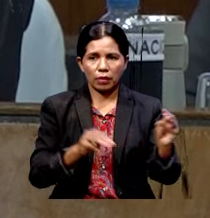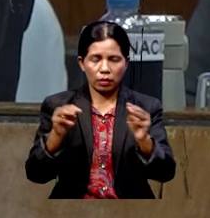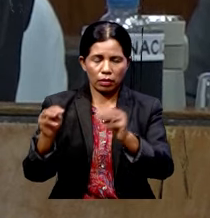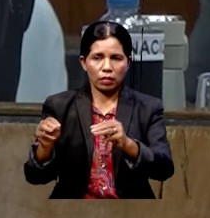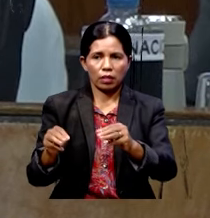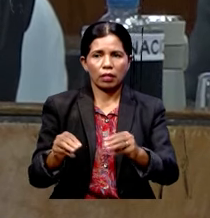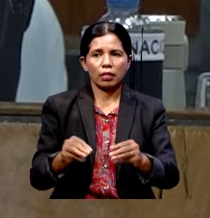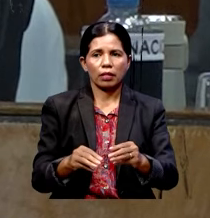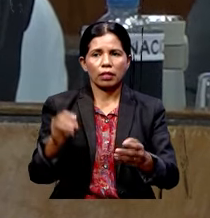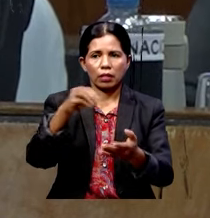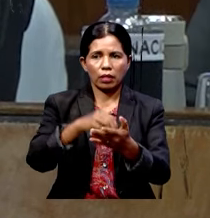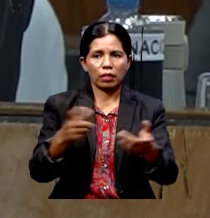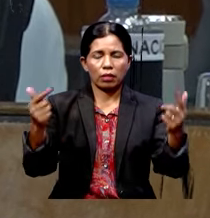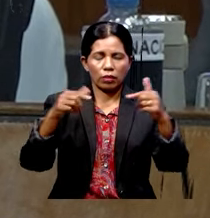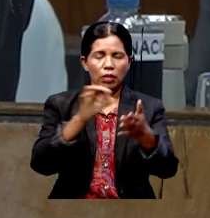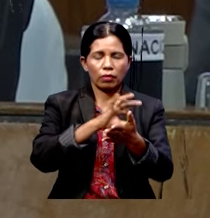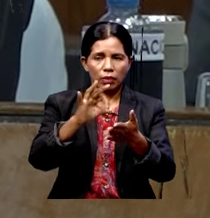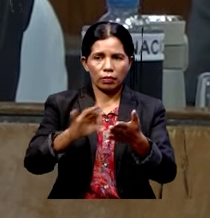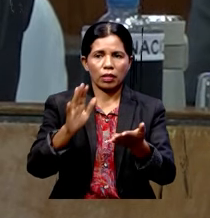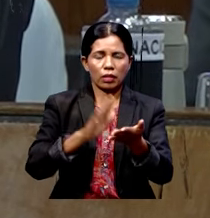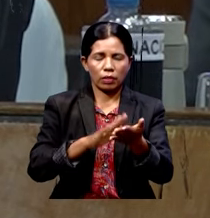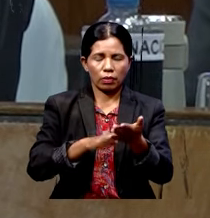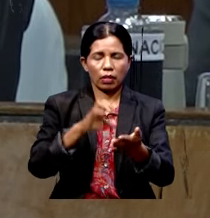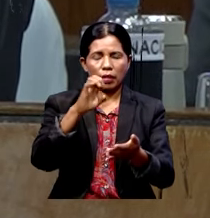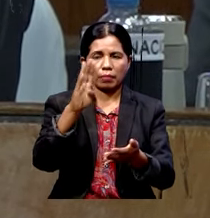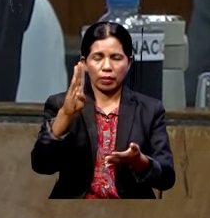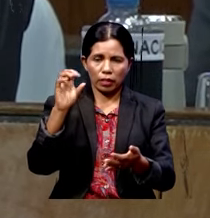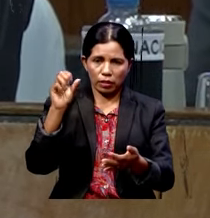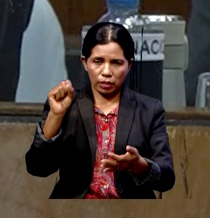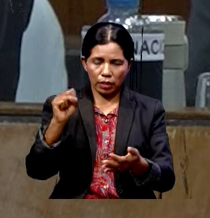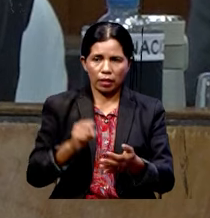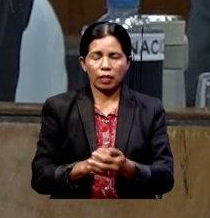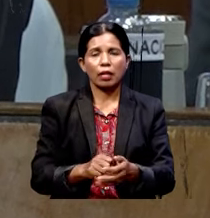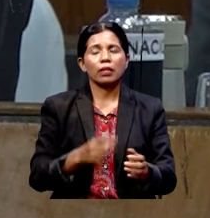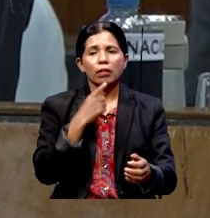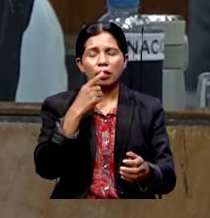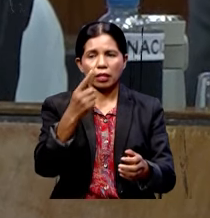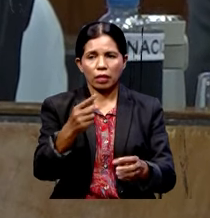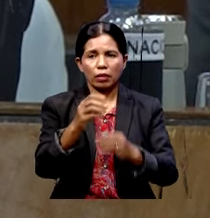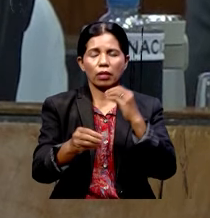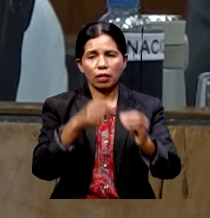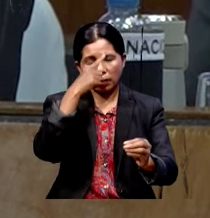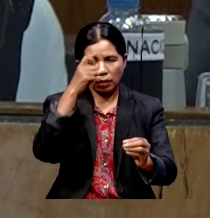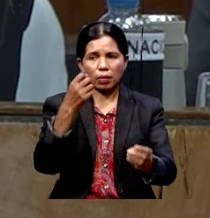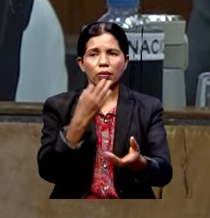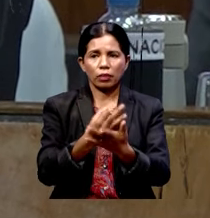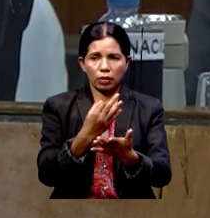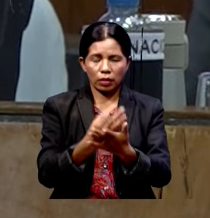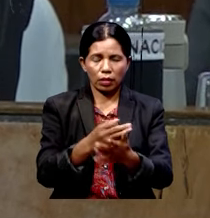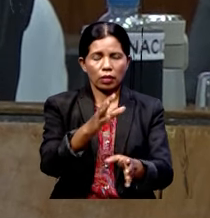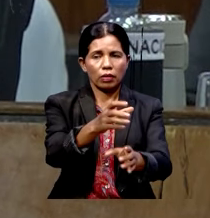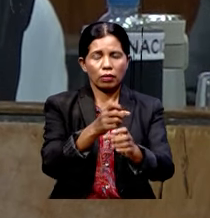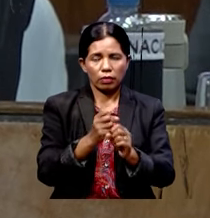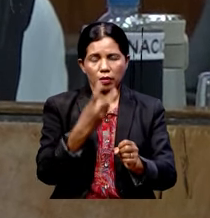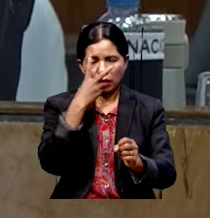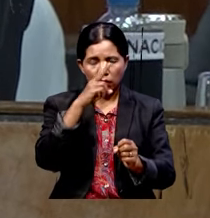alteração, né, está a tomar a formação para ensino básico. Agora aproveito a oportunidade de explicar que a TAMBA orçamento né, elabora e